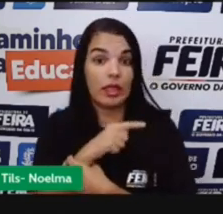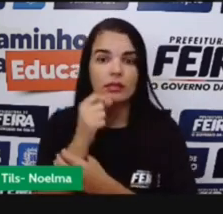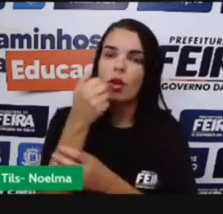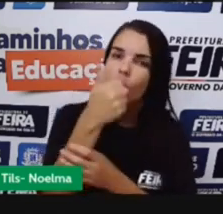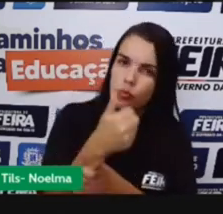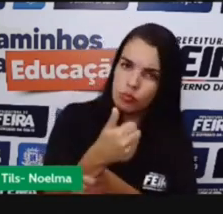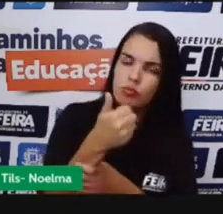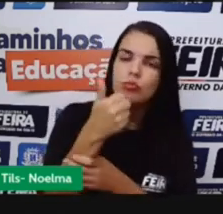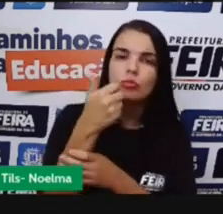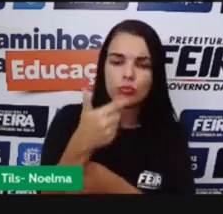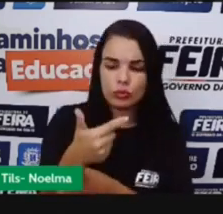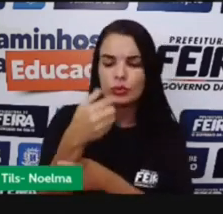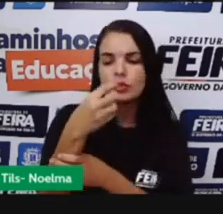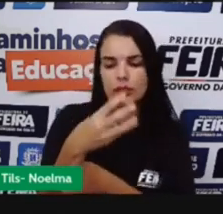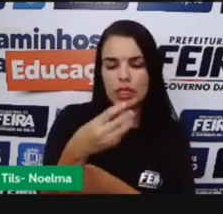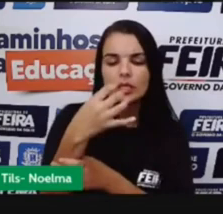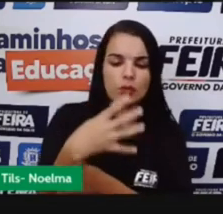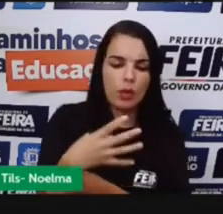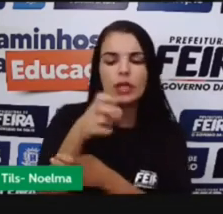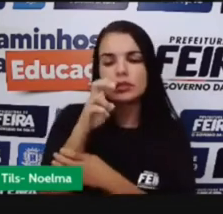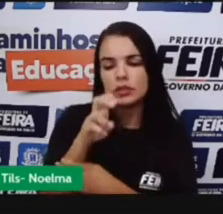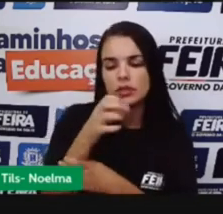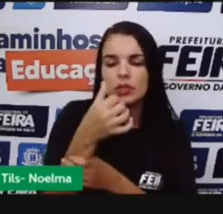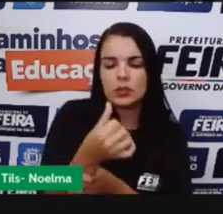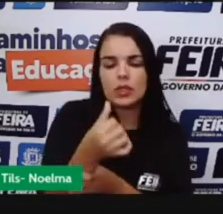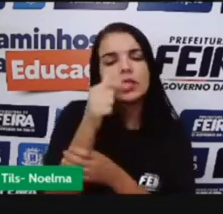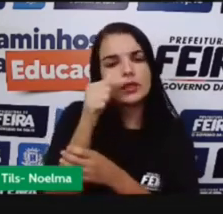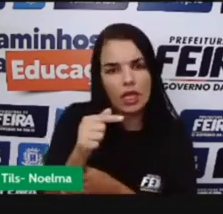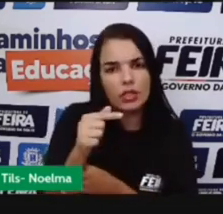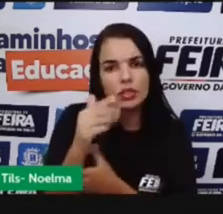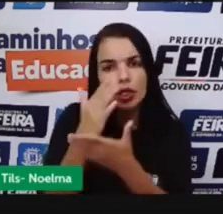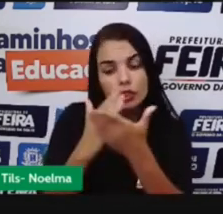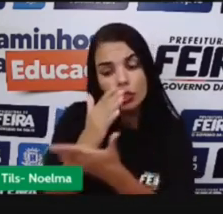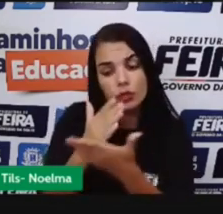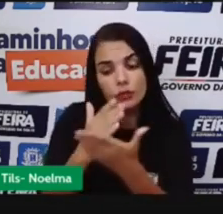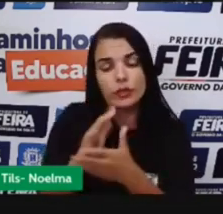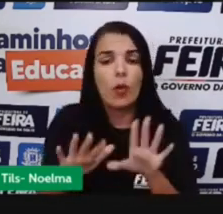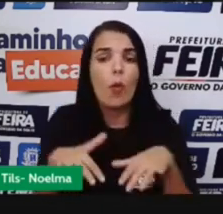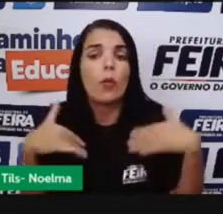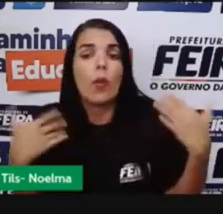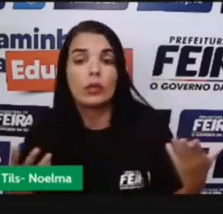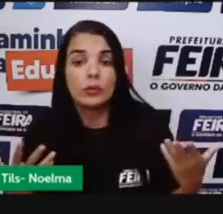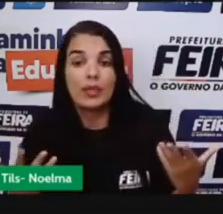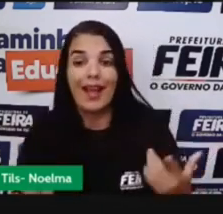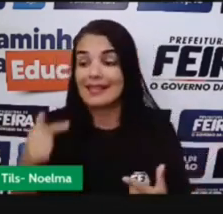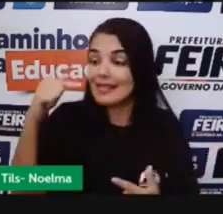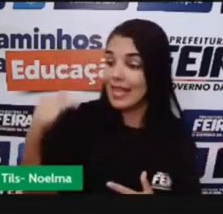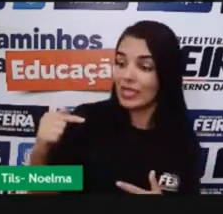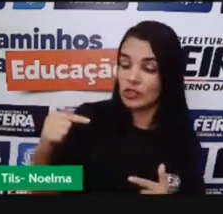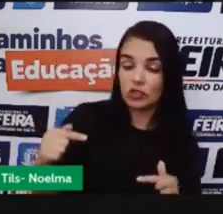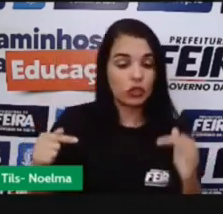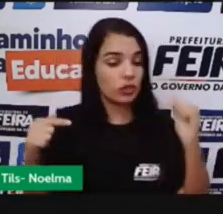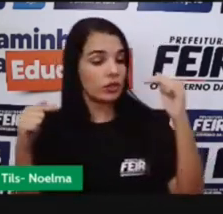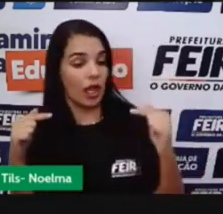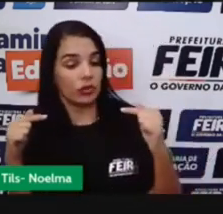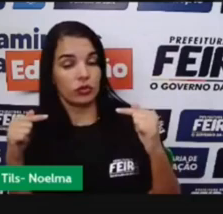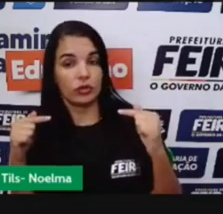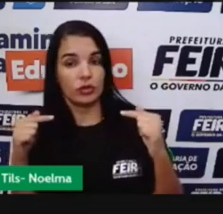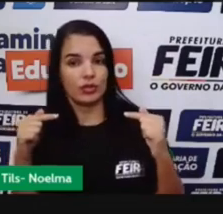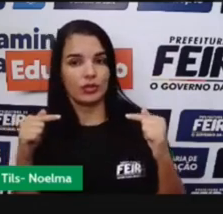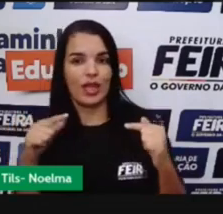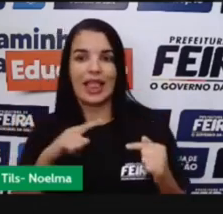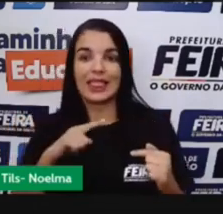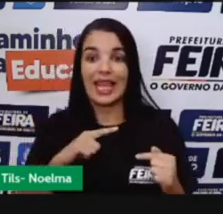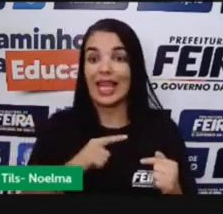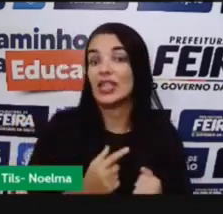nós temos também quanto? 1, 2, 3, 4, 5, 6, 7. Se eu tenho 7 aqui, 7 aqui significa que na